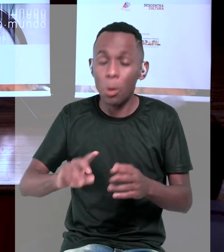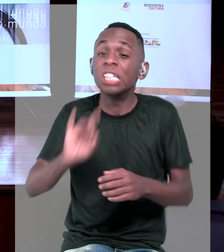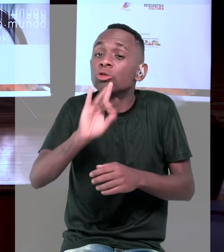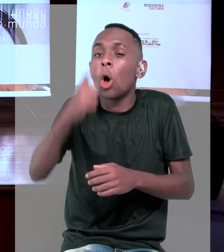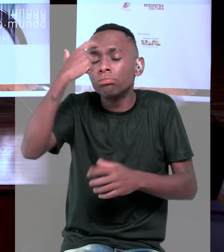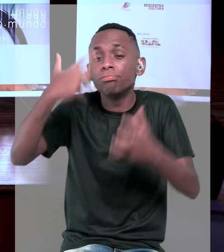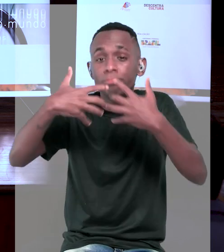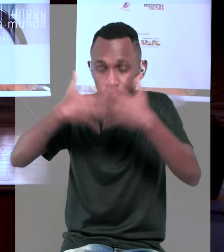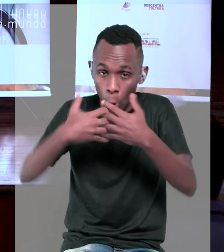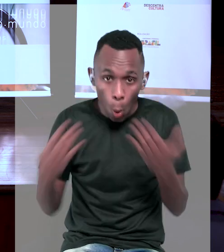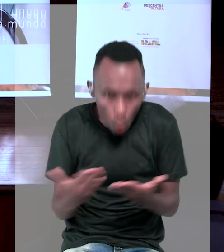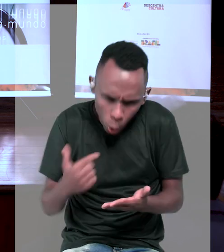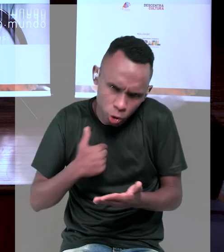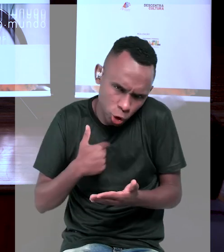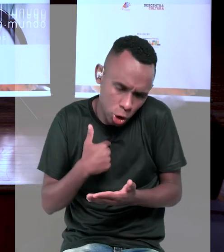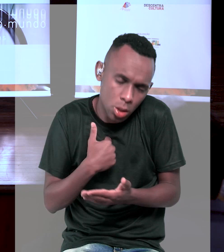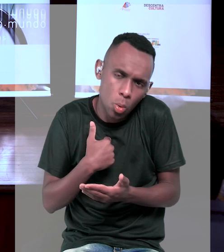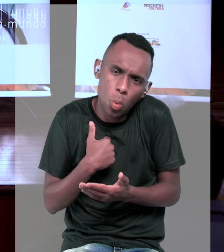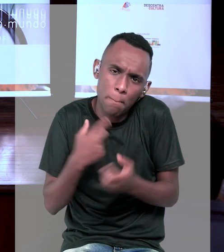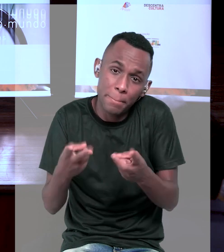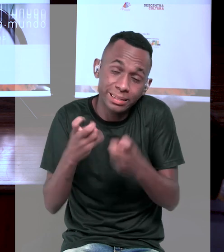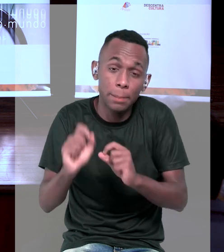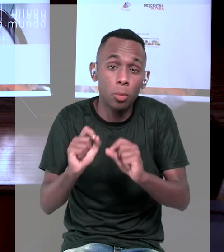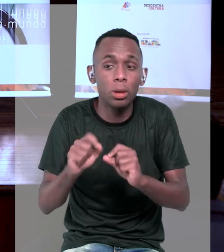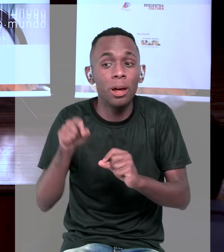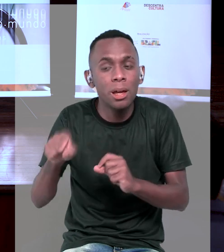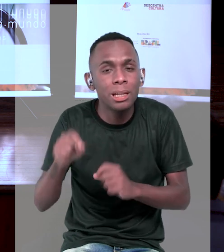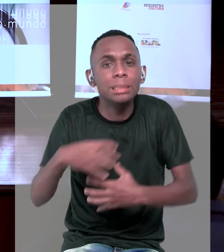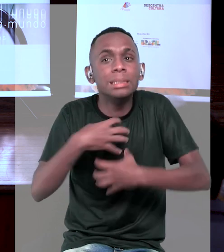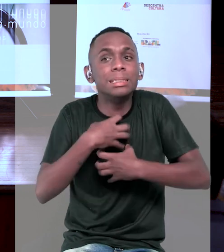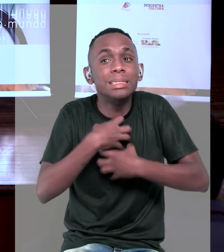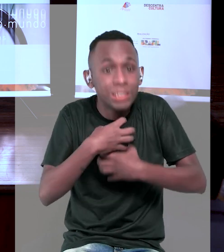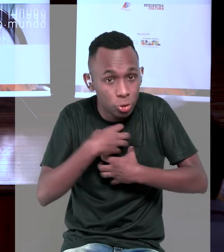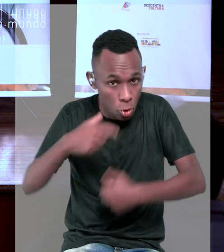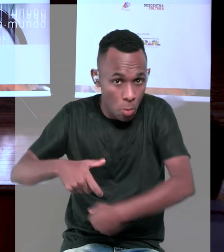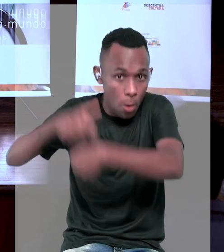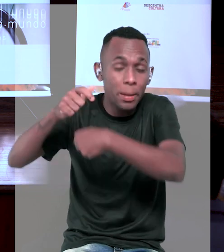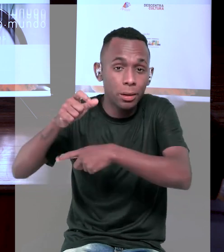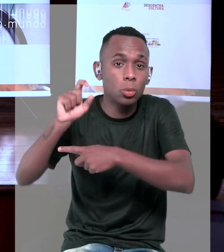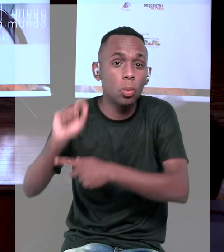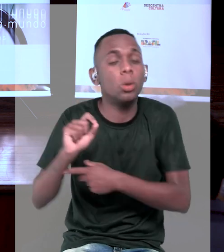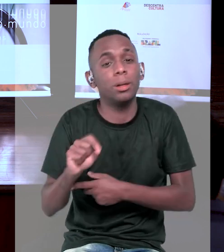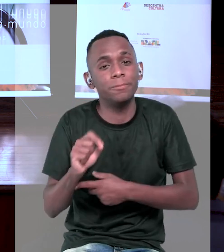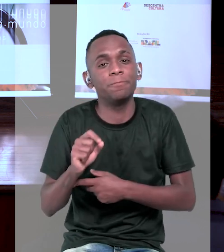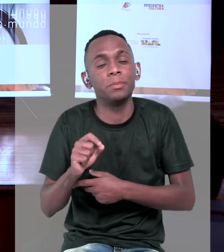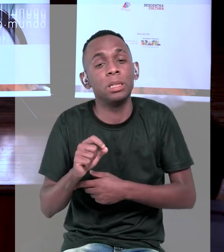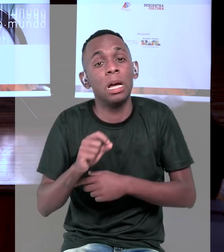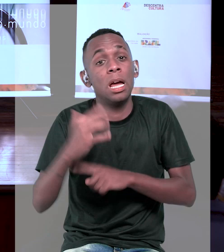hoje, isso é surpreendente, eu acho que ele pressentiu ali a ameaça da